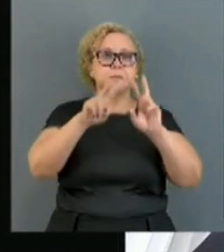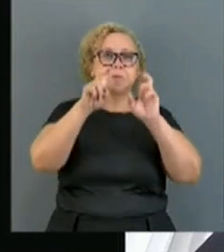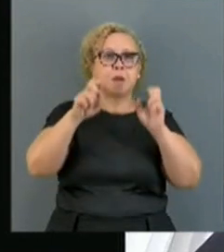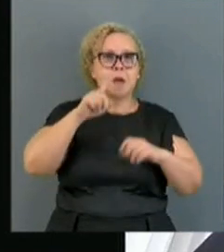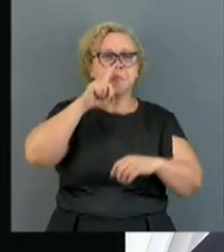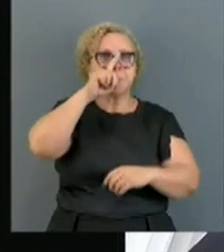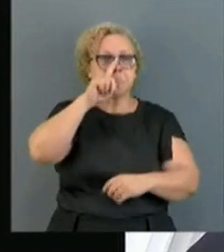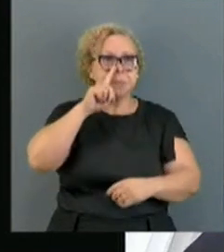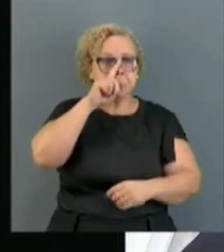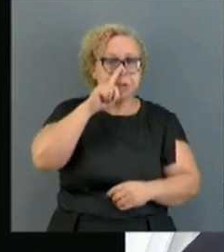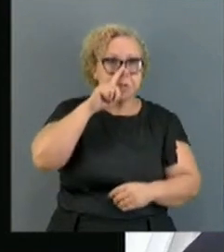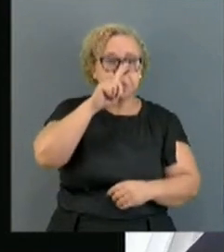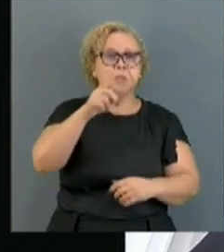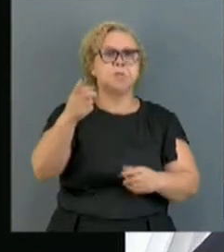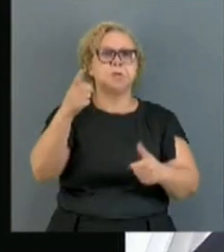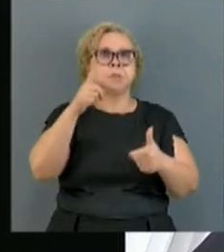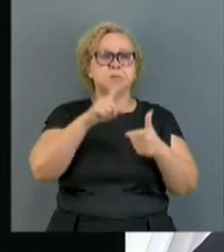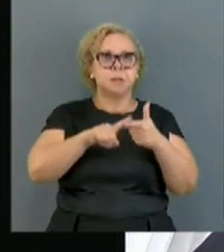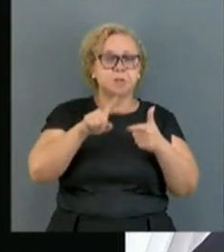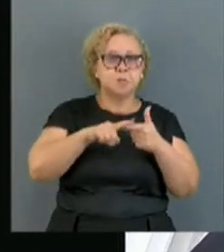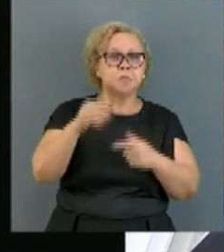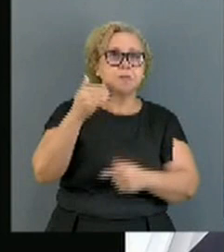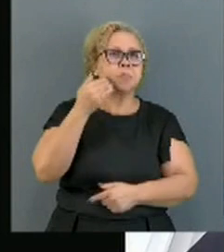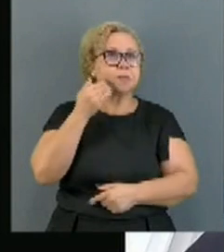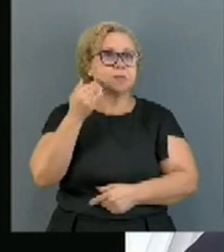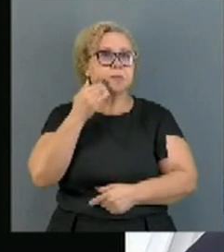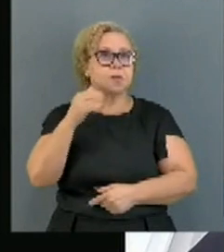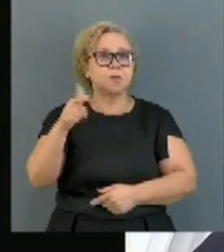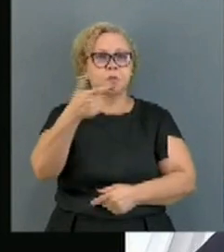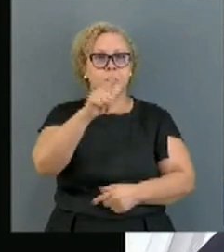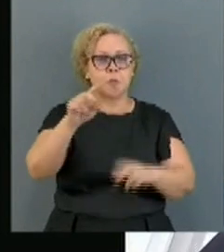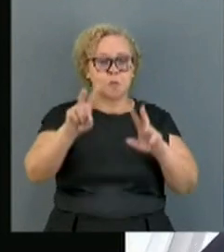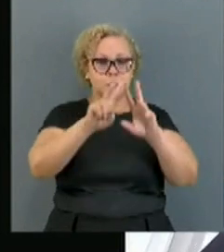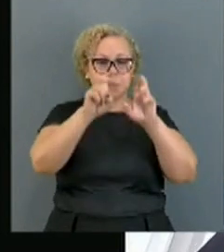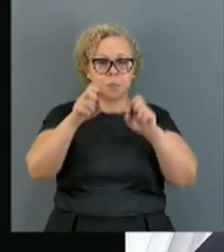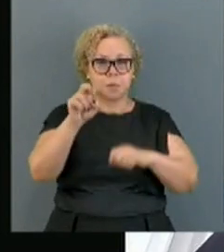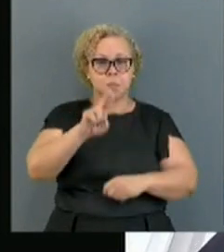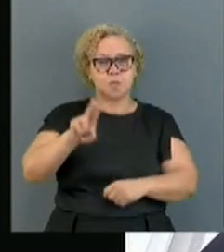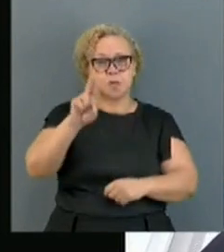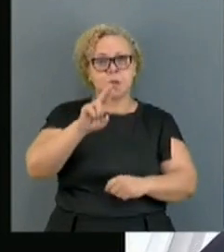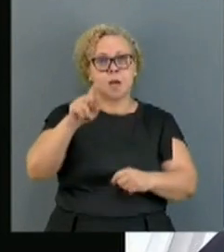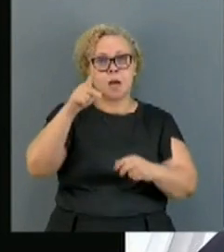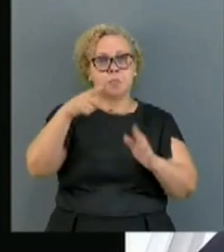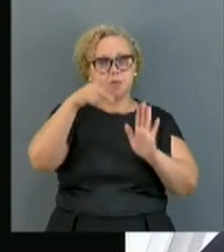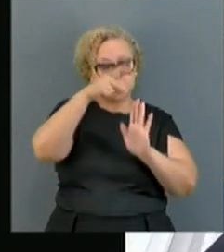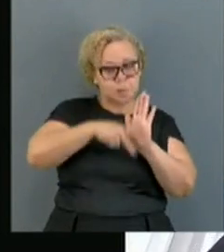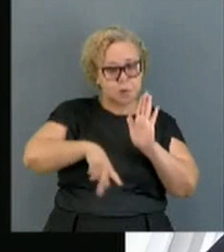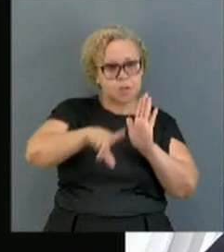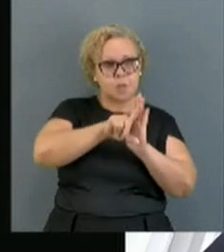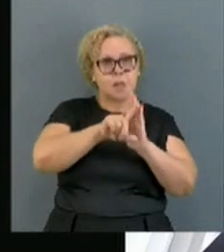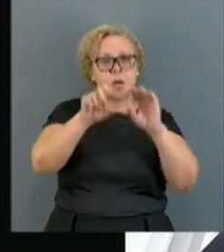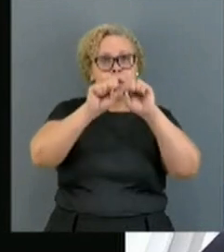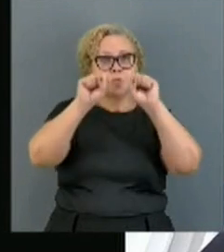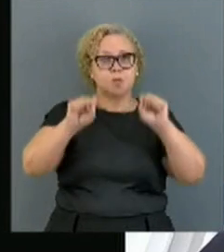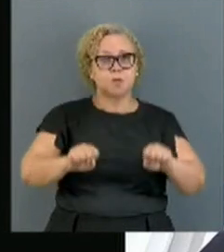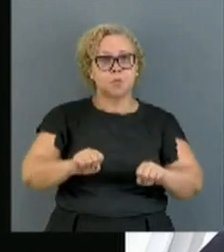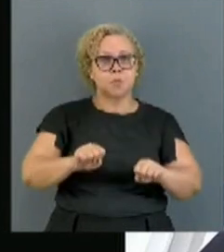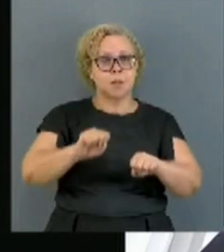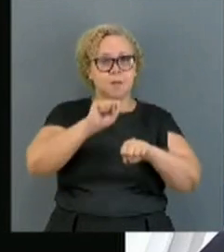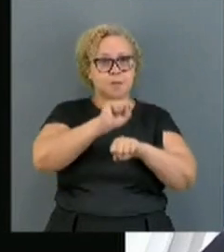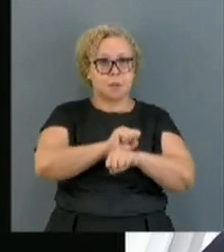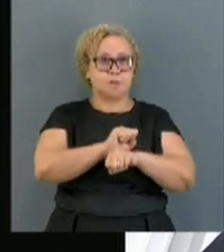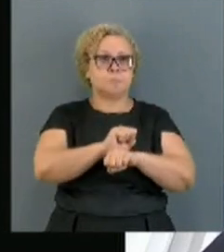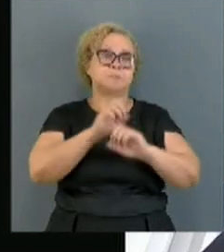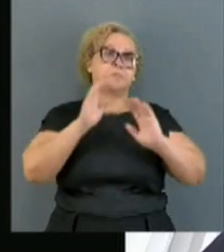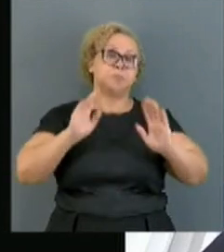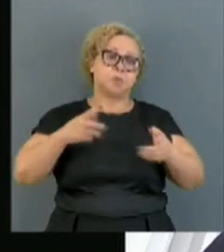danos e outros termos que são usados no projeto de lei, num sistema estático já seria